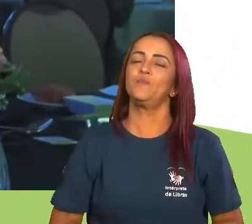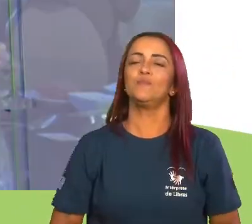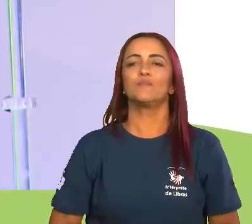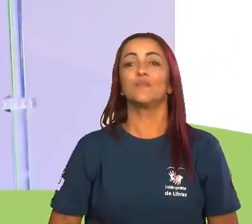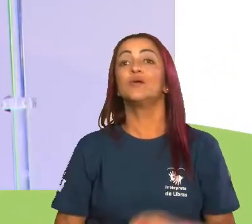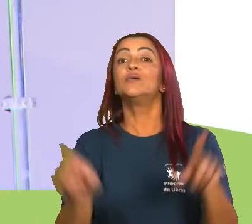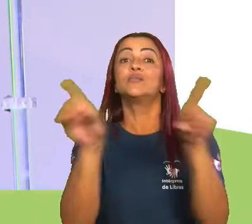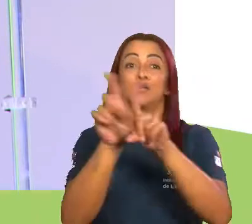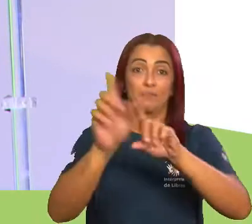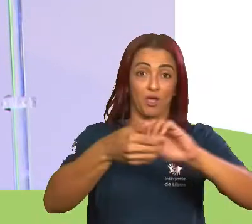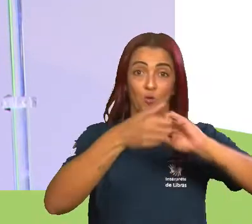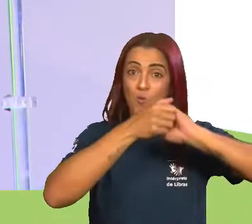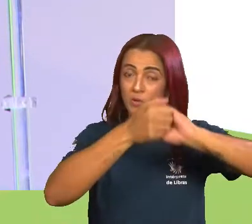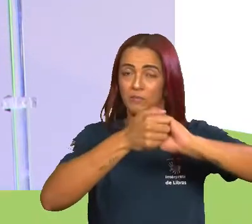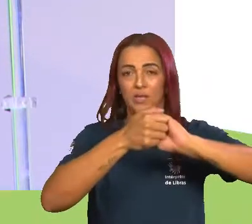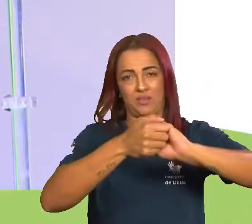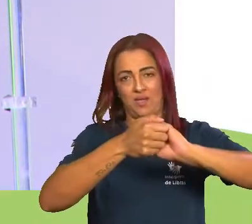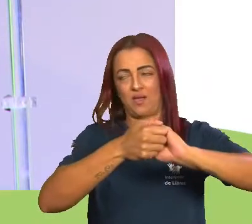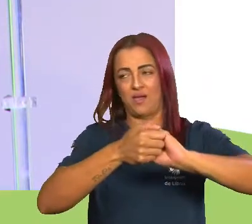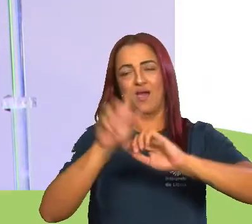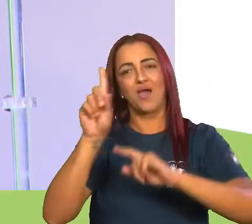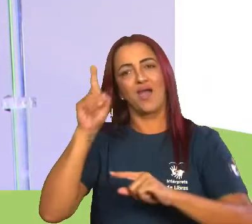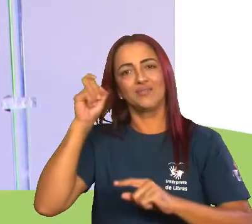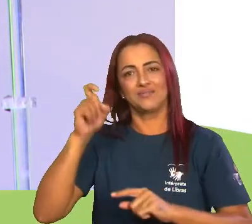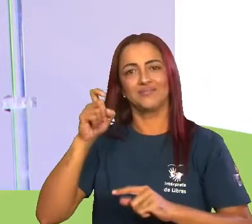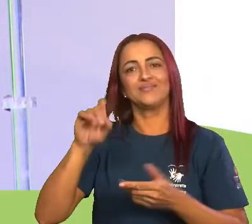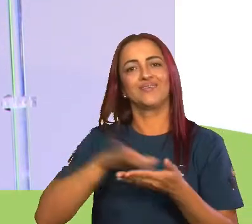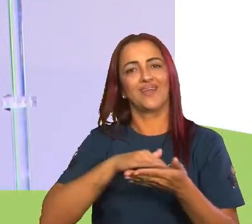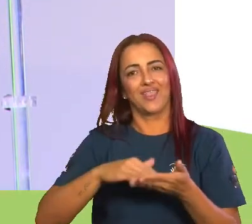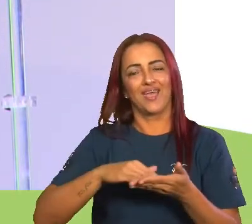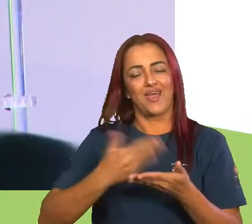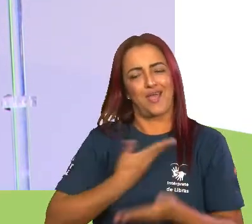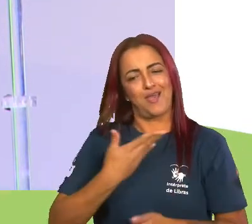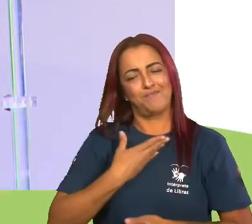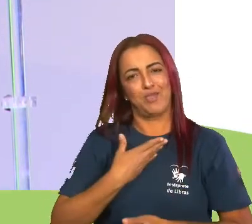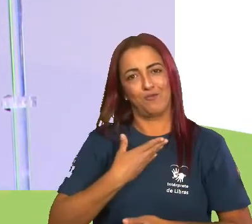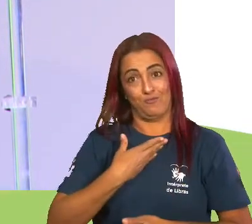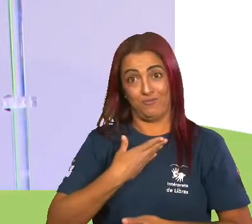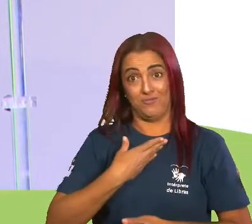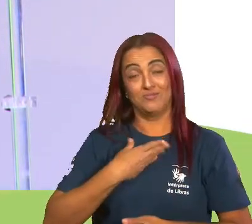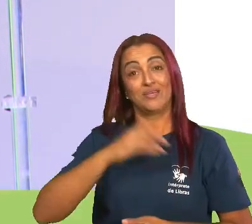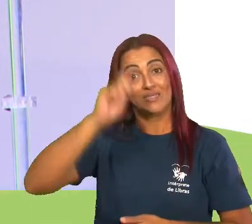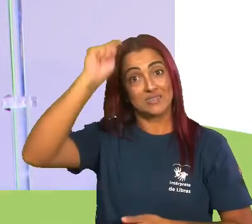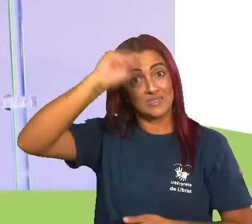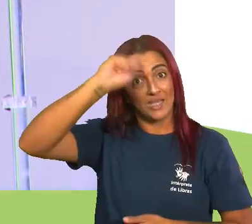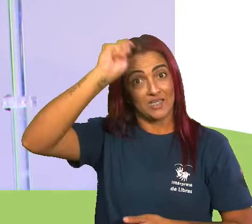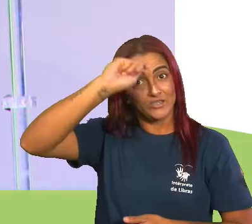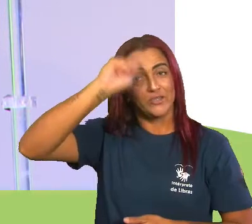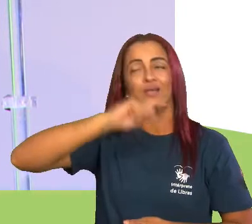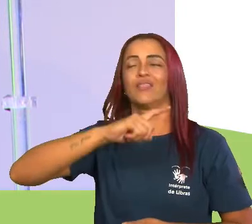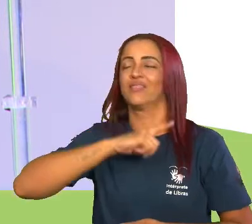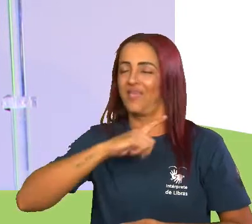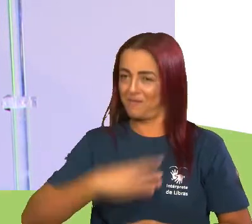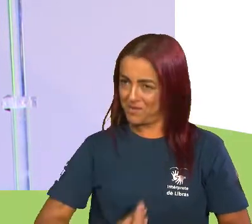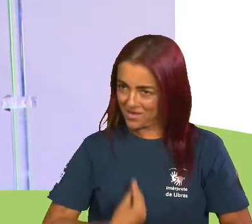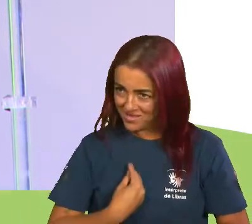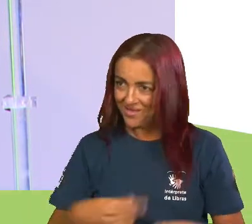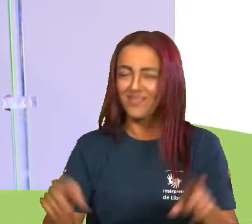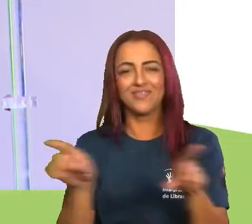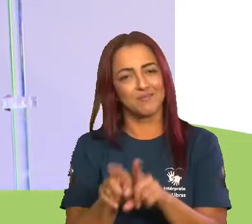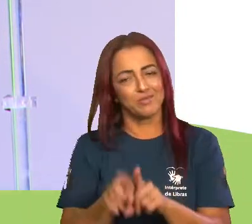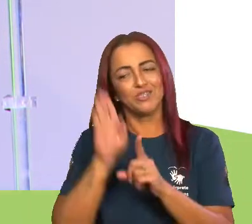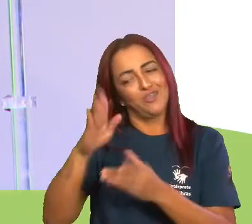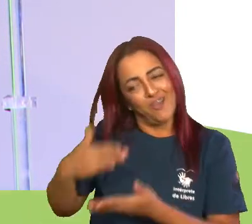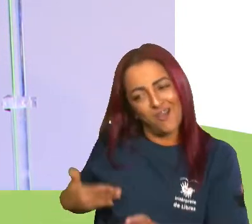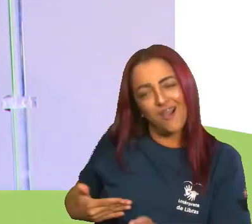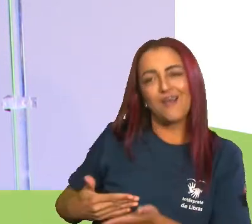Gostaria também de cumprimentar o ex-secretário, meu amigo pessoal, Cid Torquato, que se faz presente também, que com o Cid também já